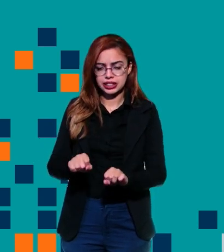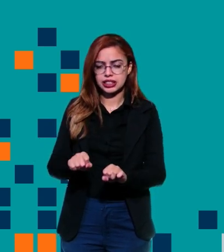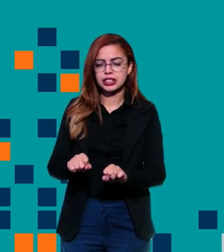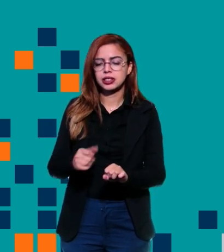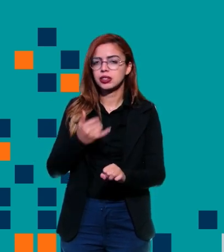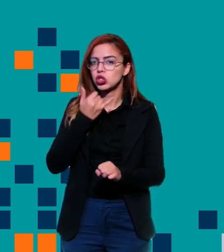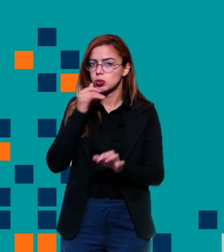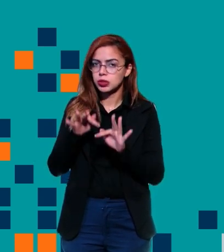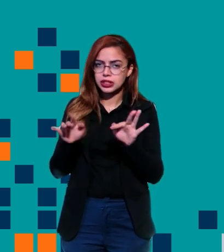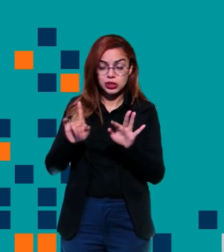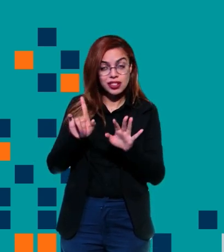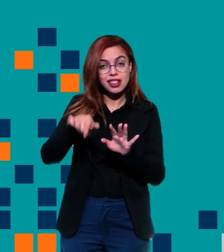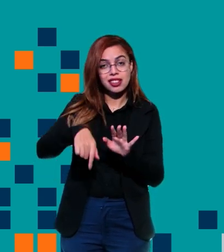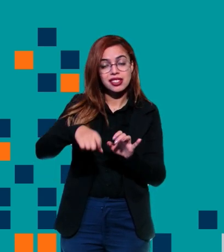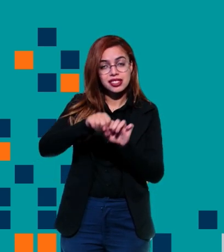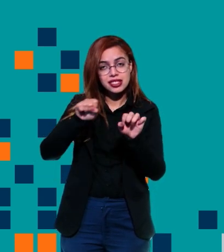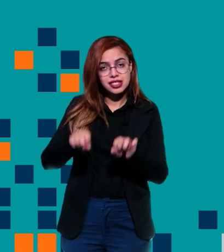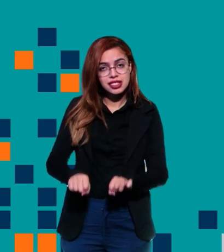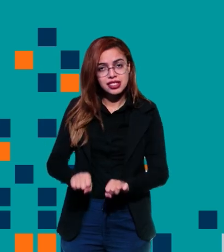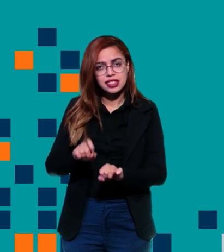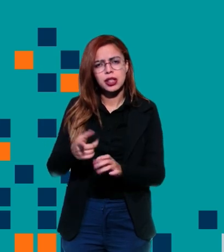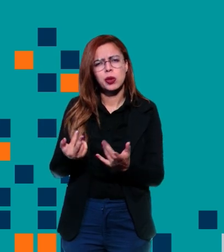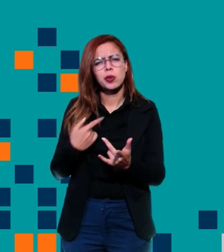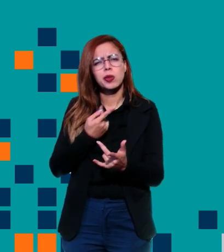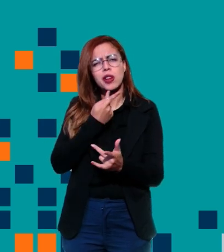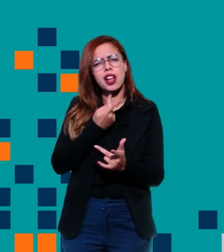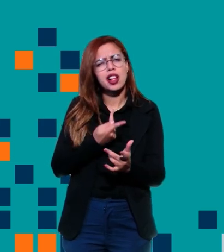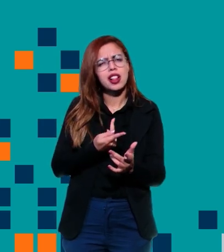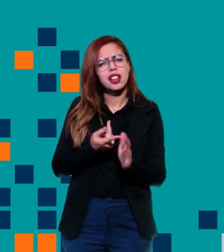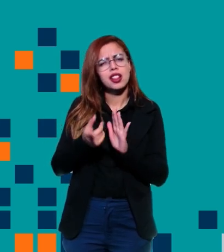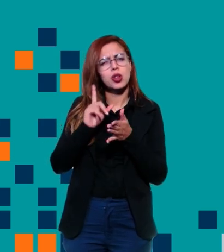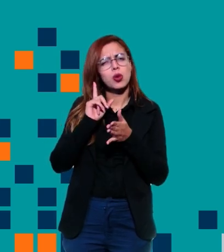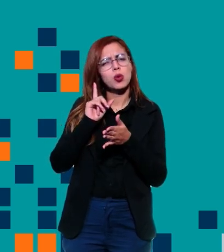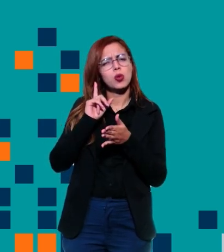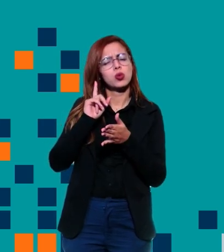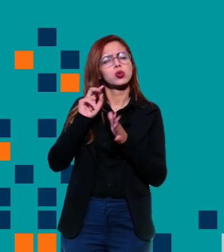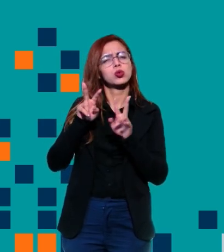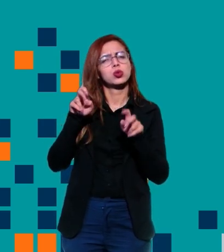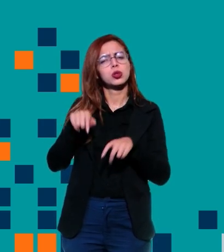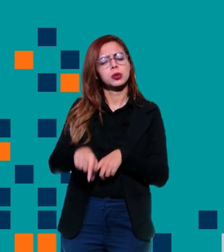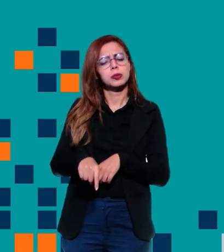esse foi um momento que eu estava falando ontem sobre isso, que